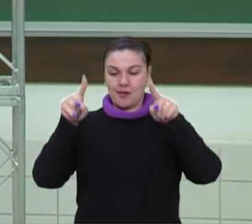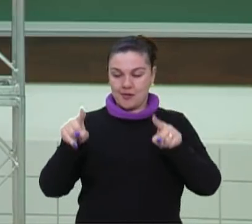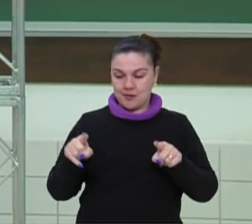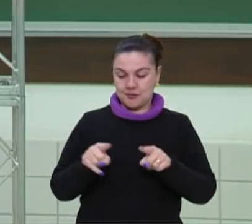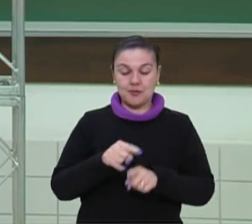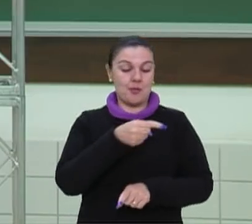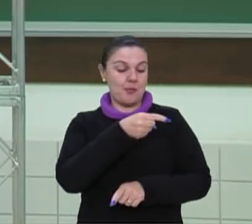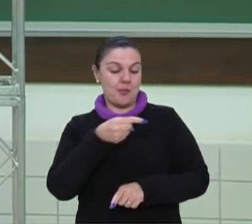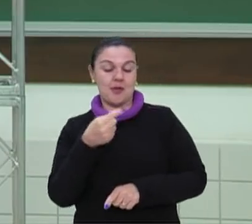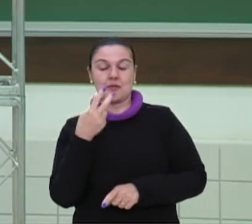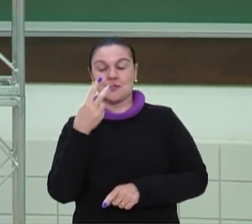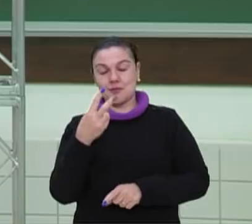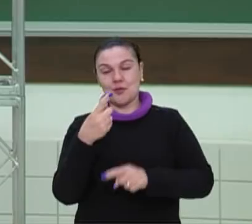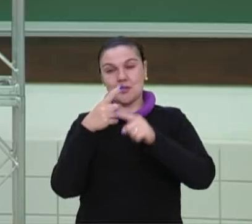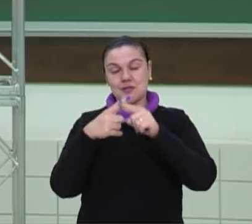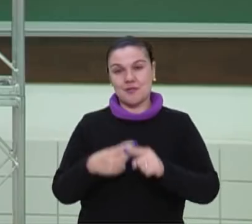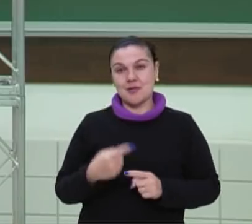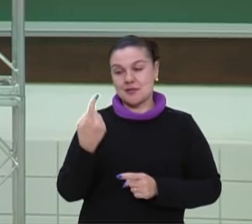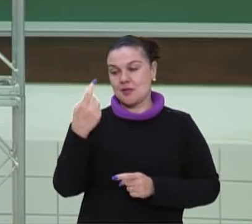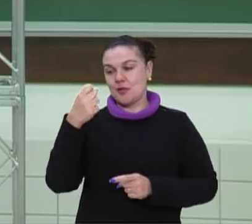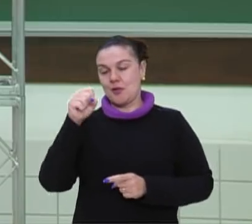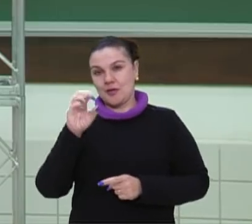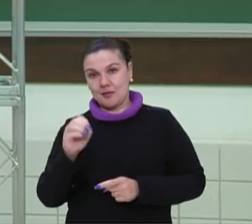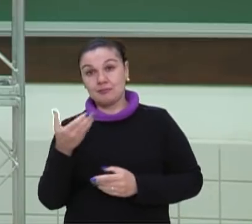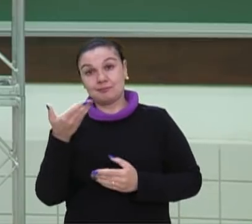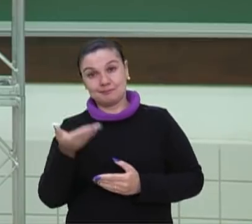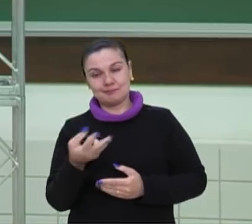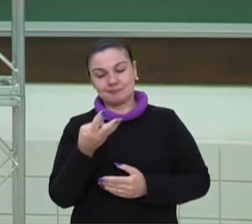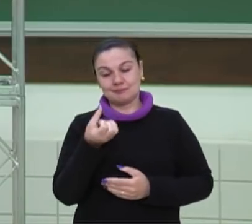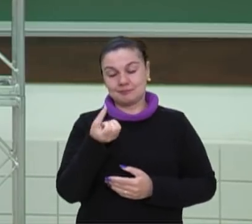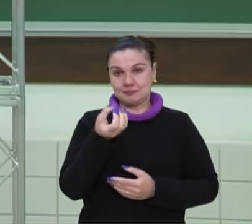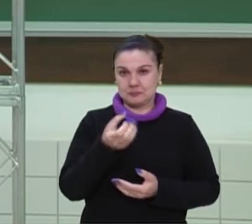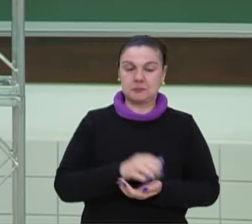menos 2 dá 2, 2 vezes 180, 360.